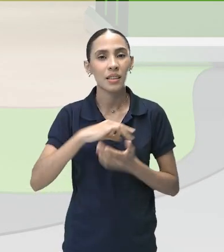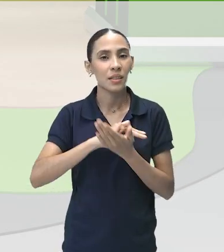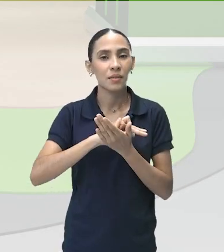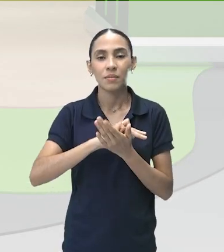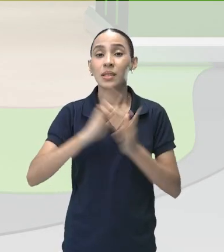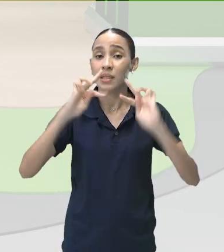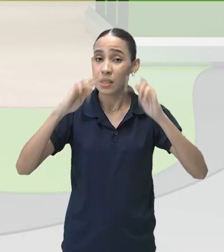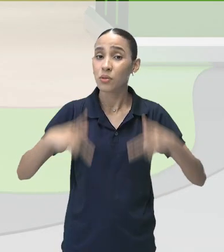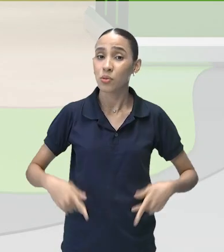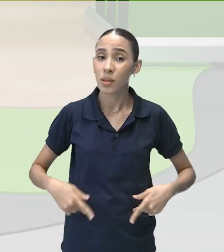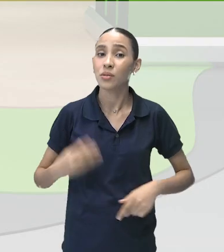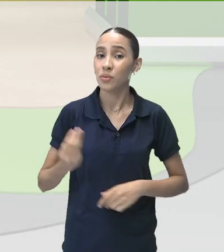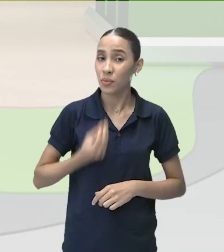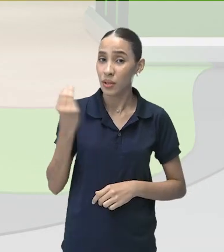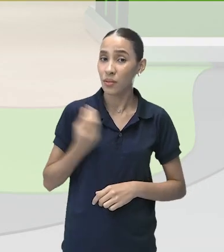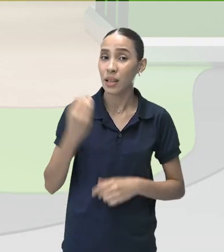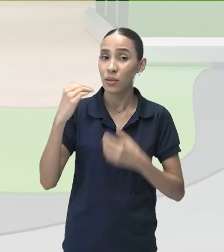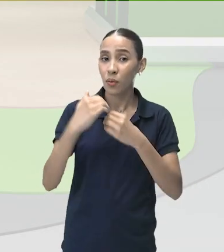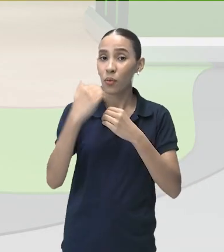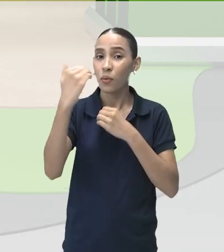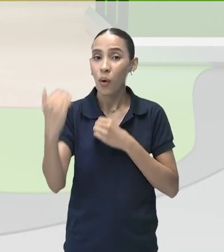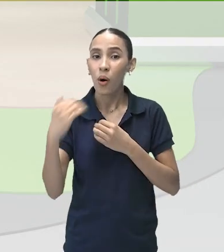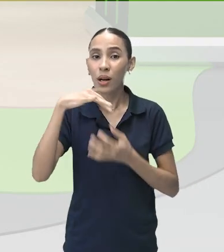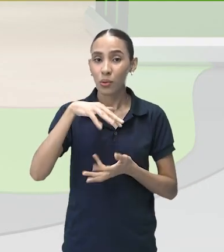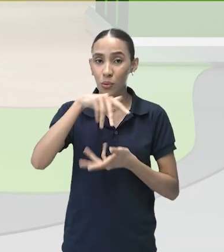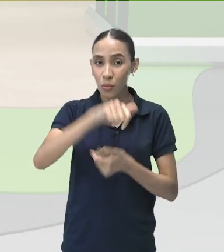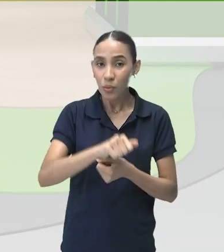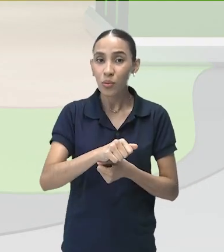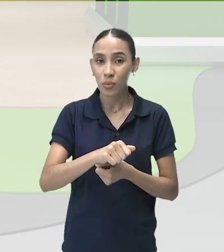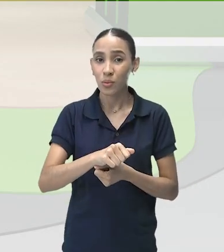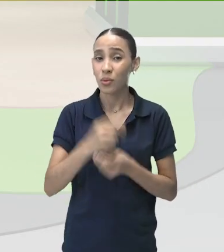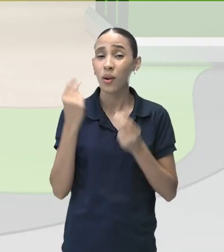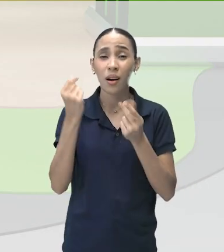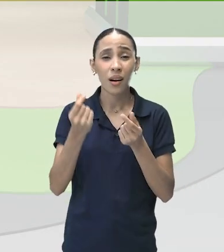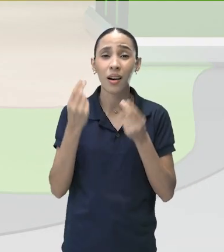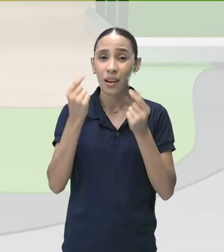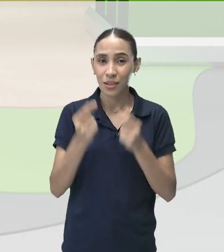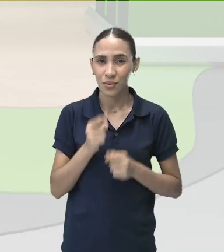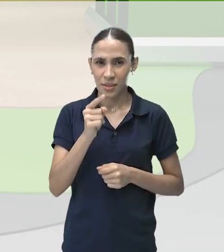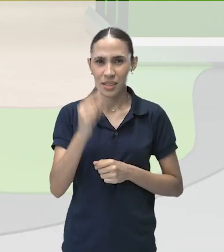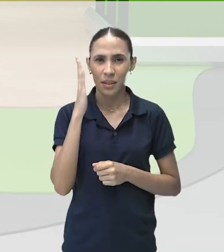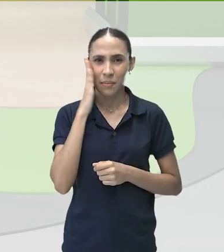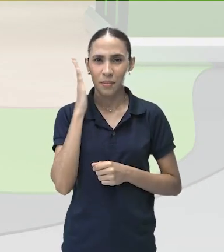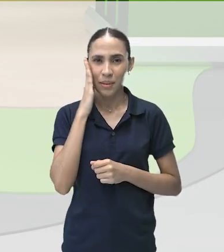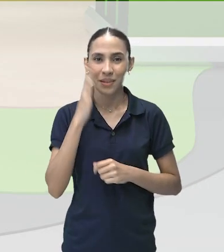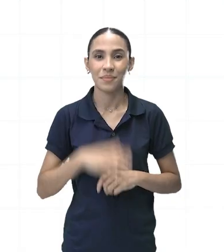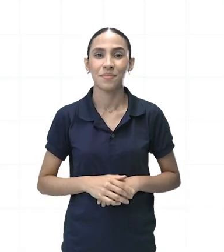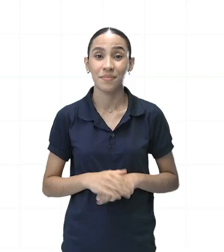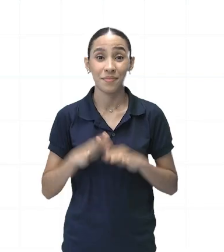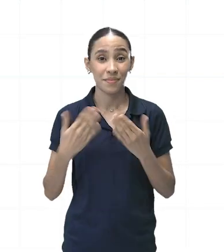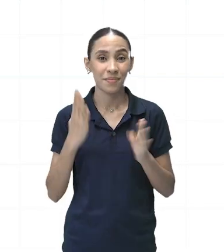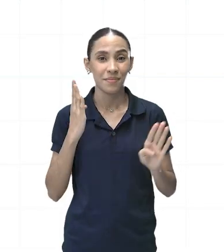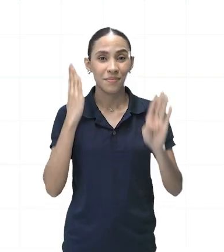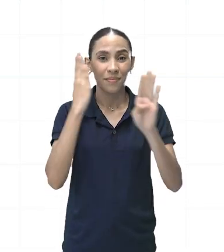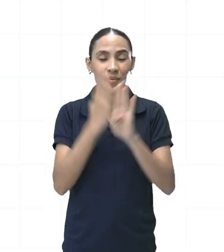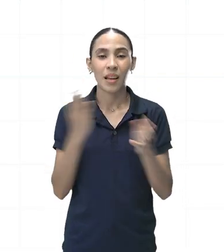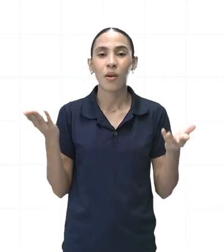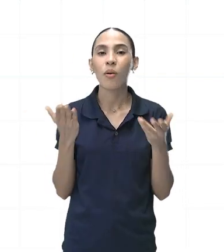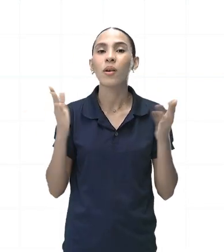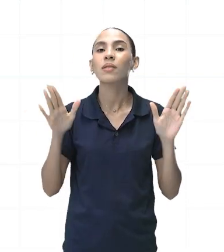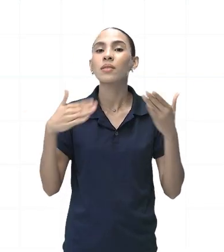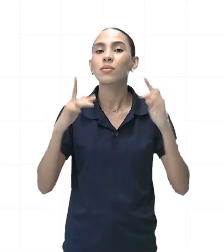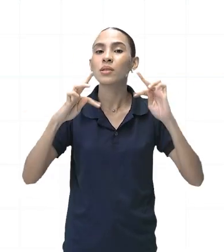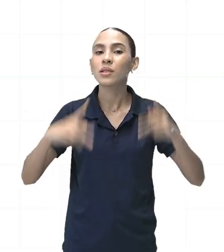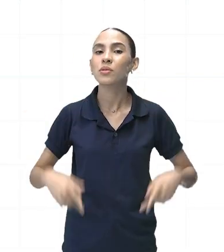seres humanos vivendo fora da Terra, e isso há tempos. Vocês sabiam? Vamos descobrir agora onde